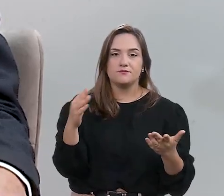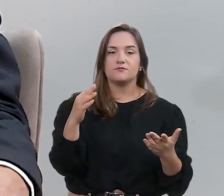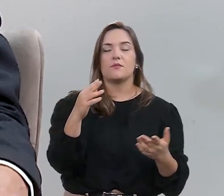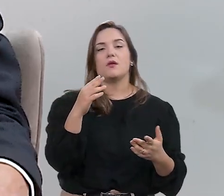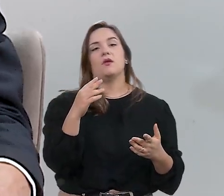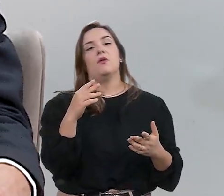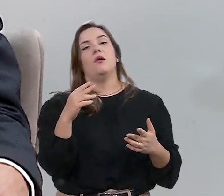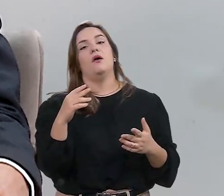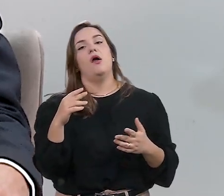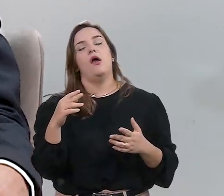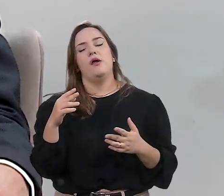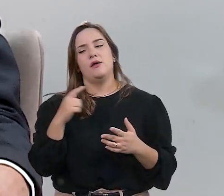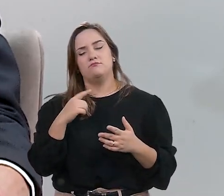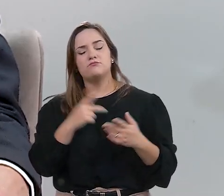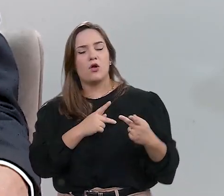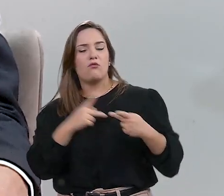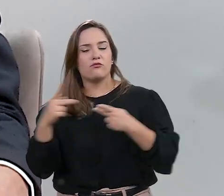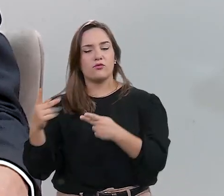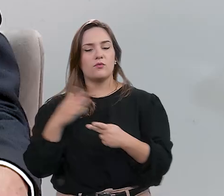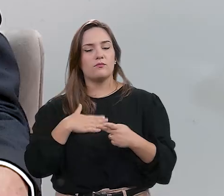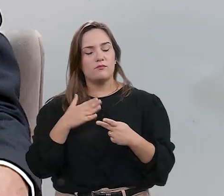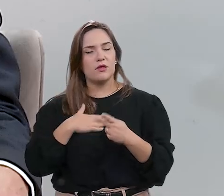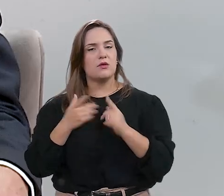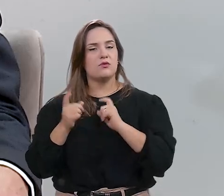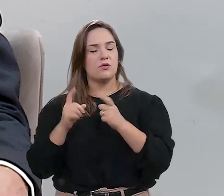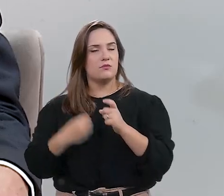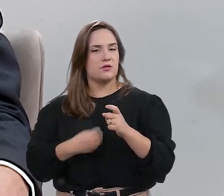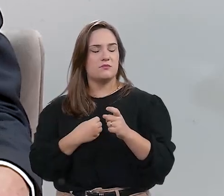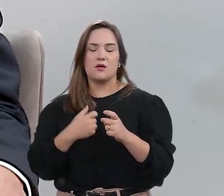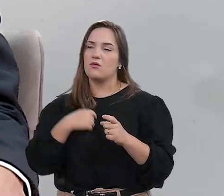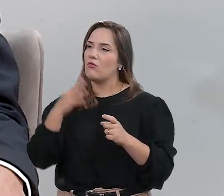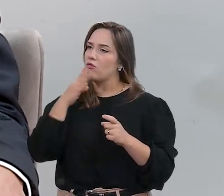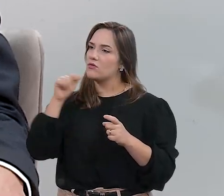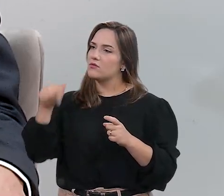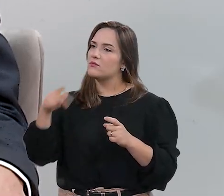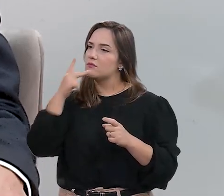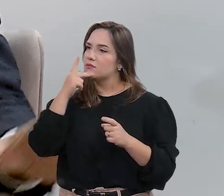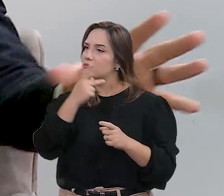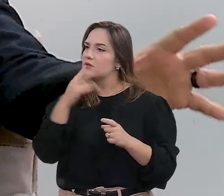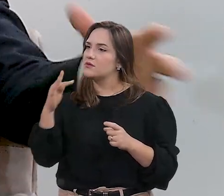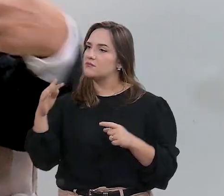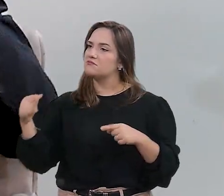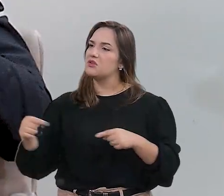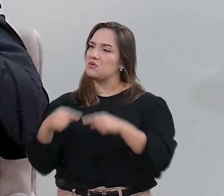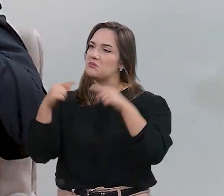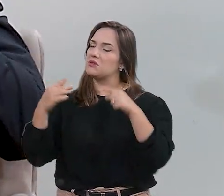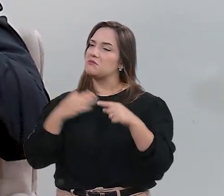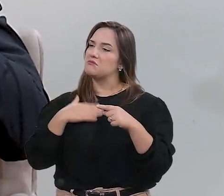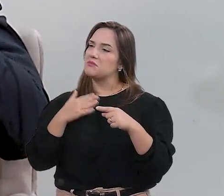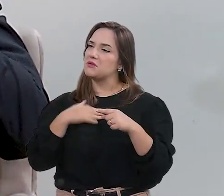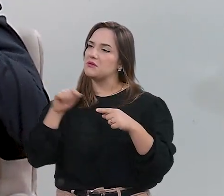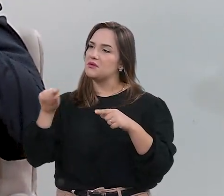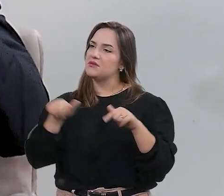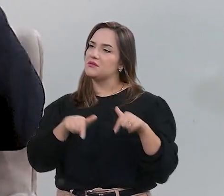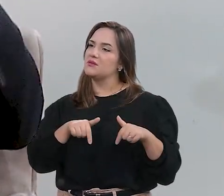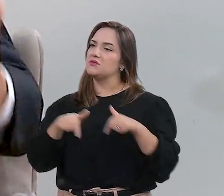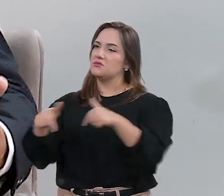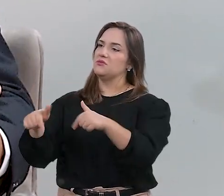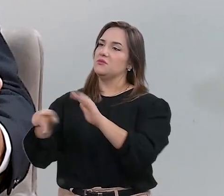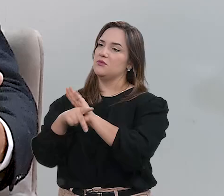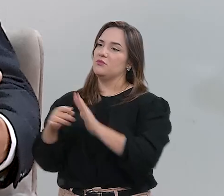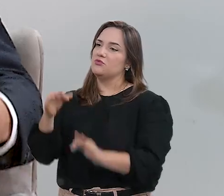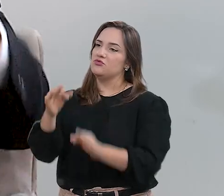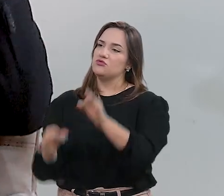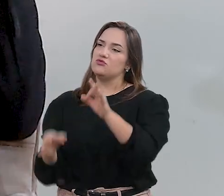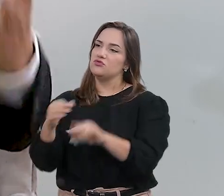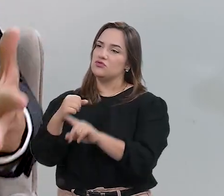convidaram para participar de reuniões, e eu conheci o PT e falei, poxa, esse partido tem tudo a ver comigo. Essa